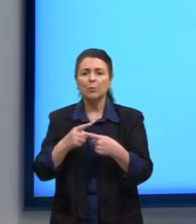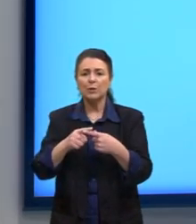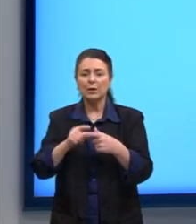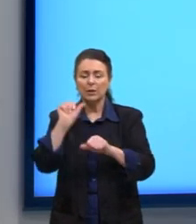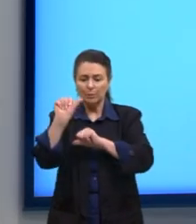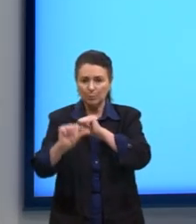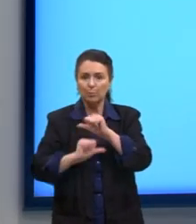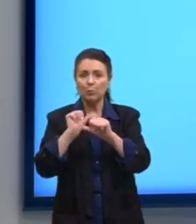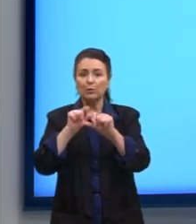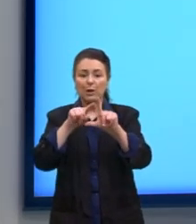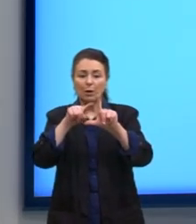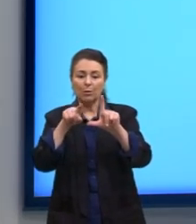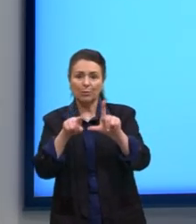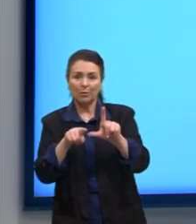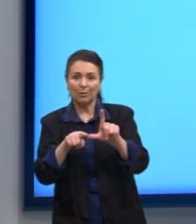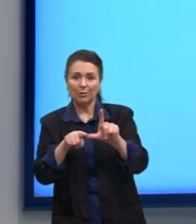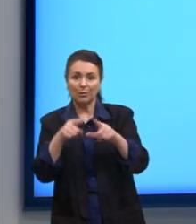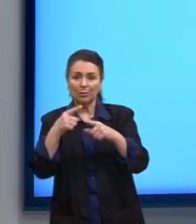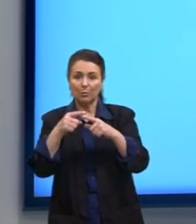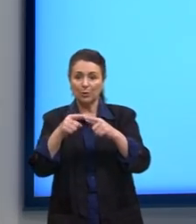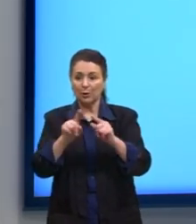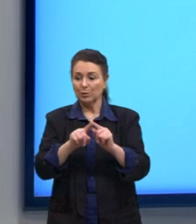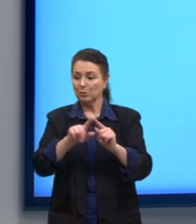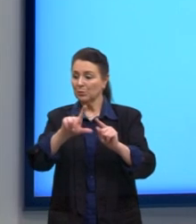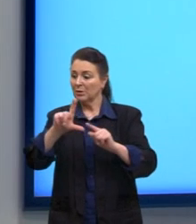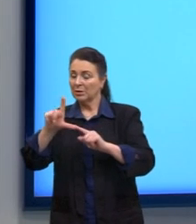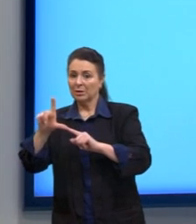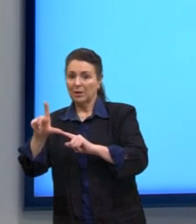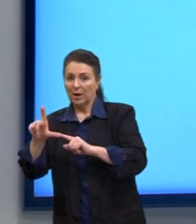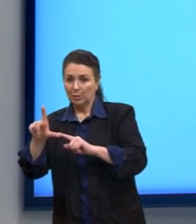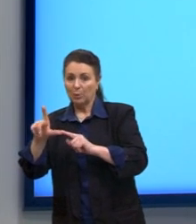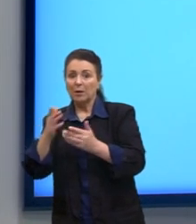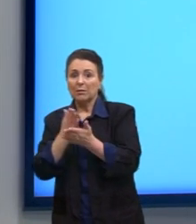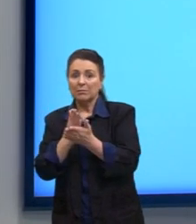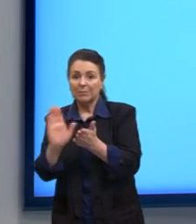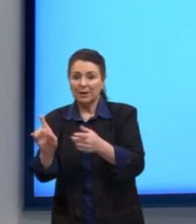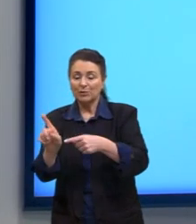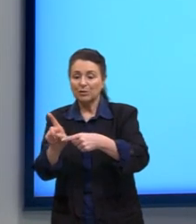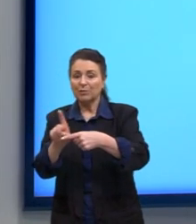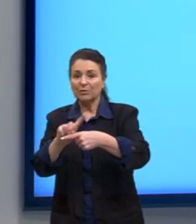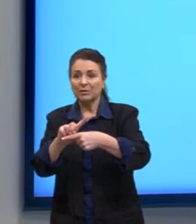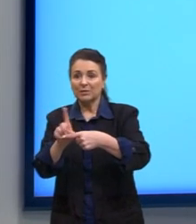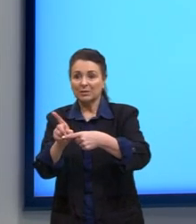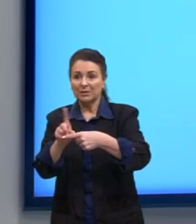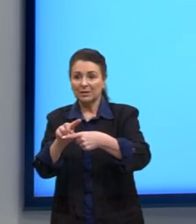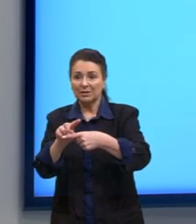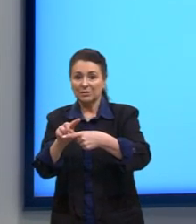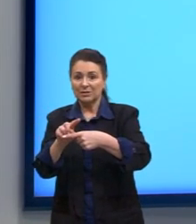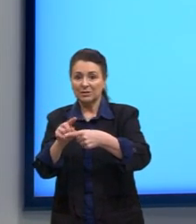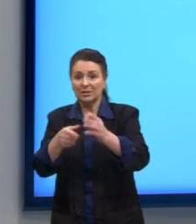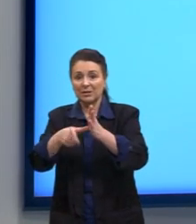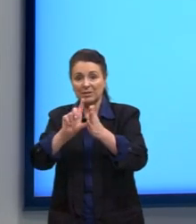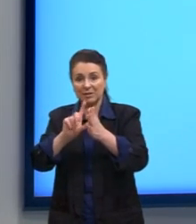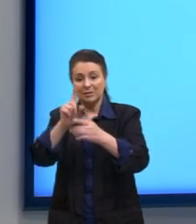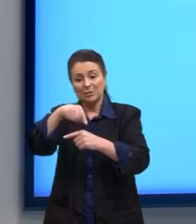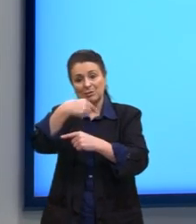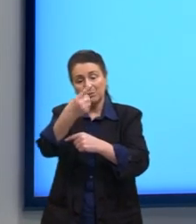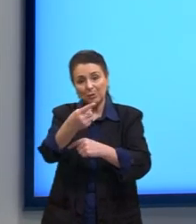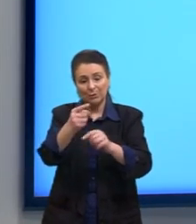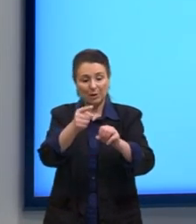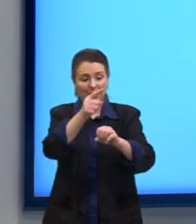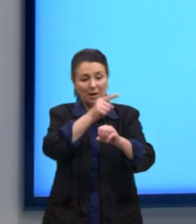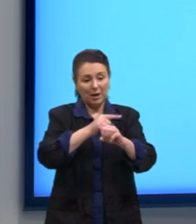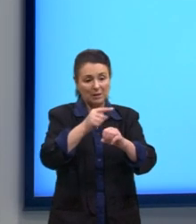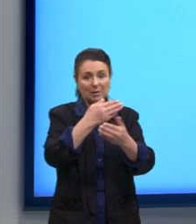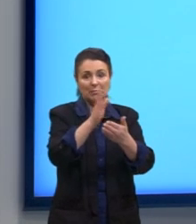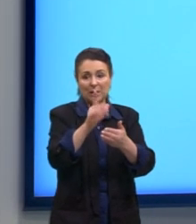o ângulo porque um lado né dessa onda vai perder então velocidade antes do que a outra ponta e vai